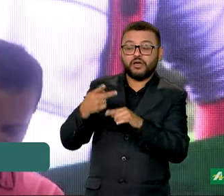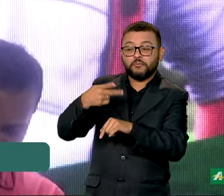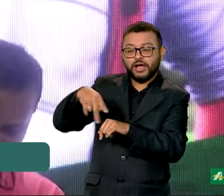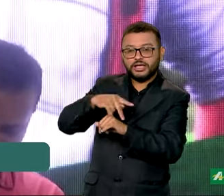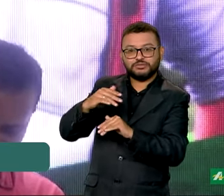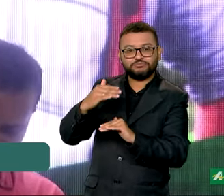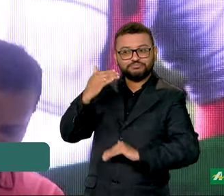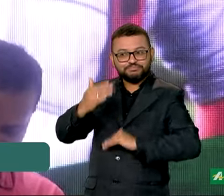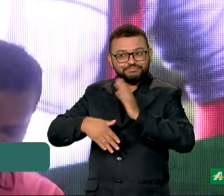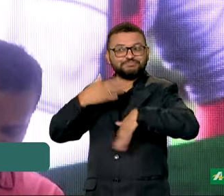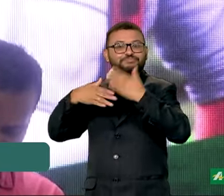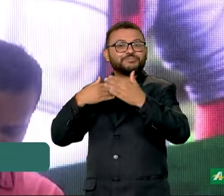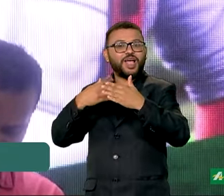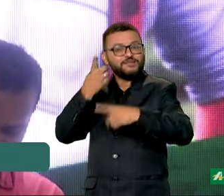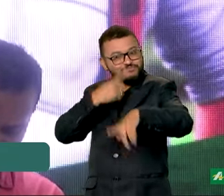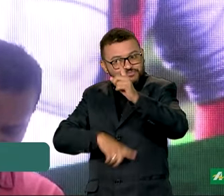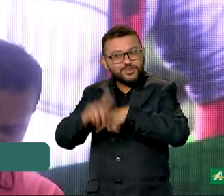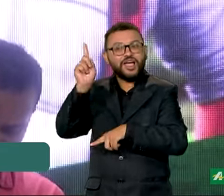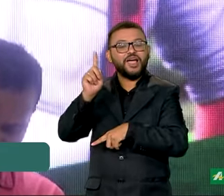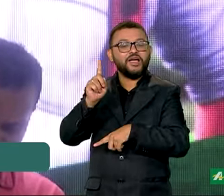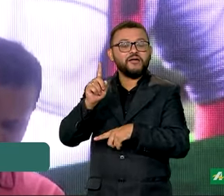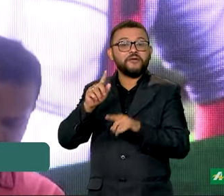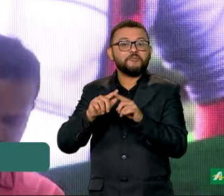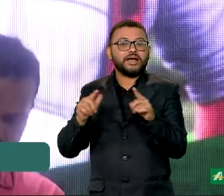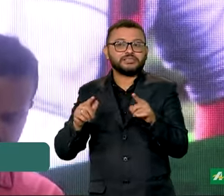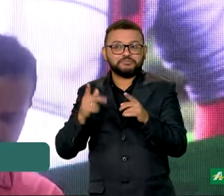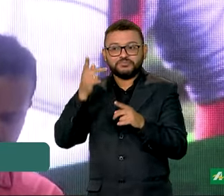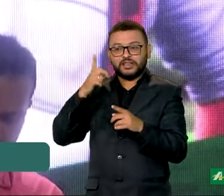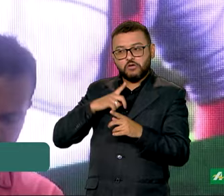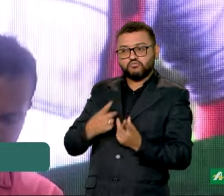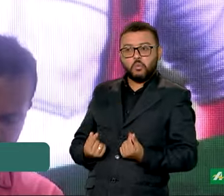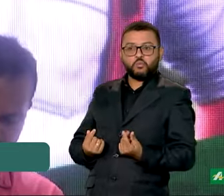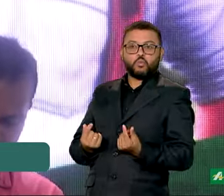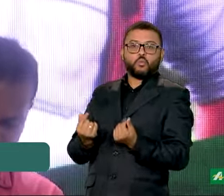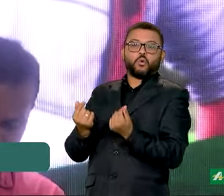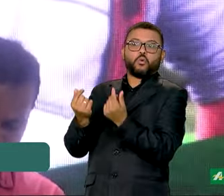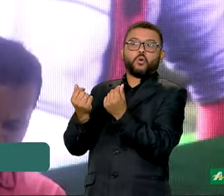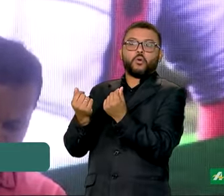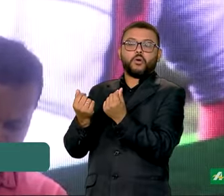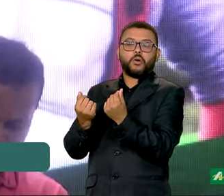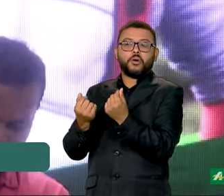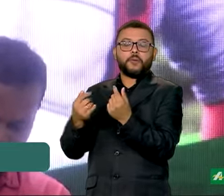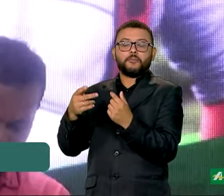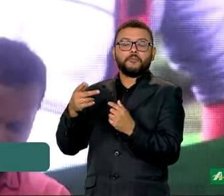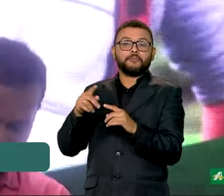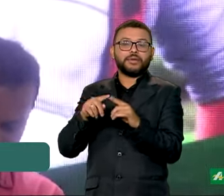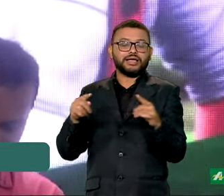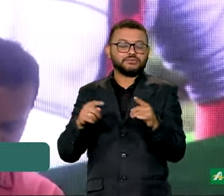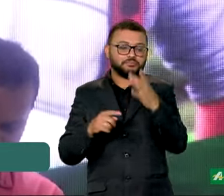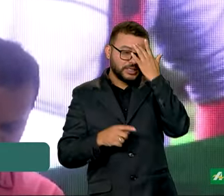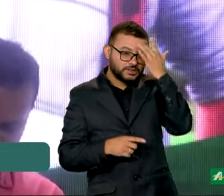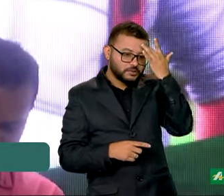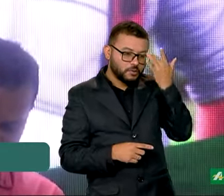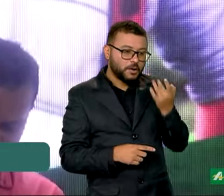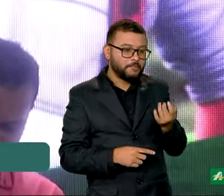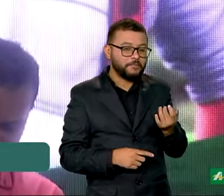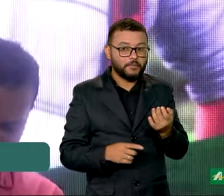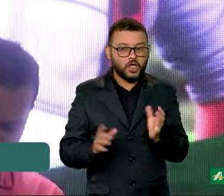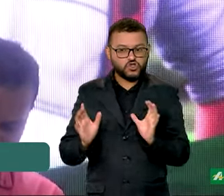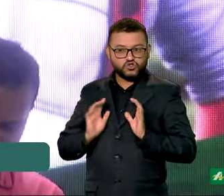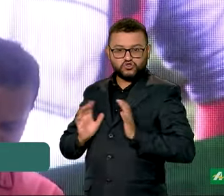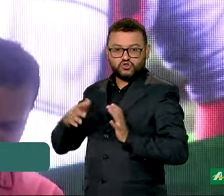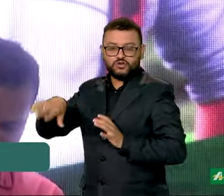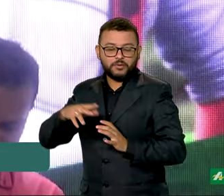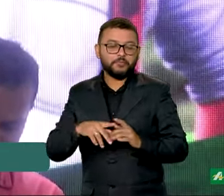como diz o presidente Lula não é um país que tem muito dinheiro na mão de poucas pessoas não um